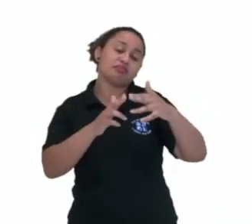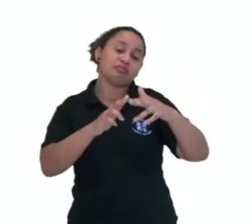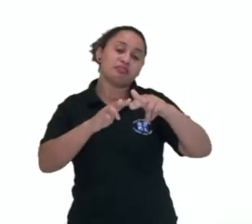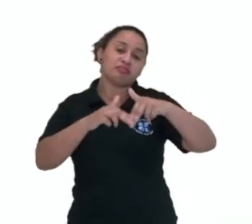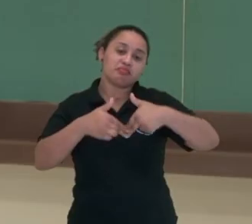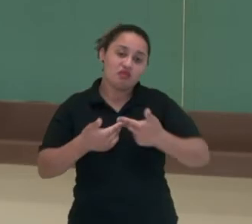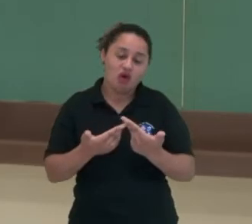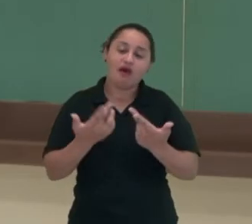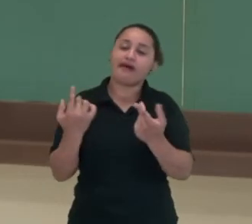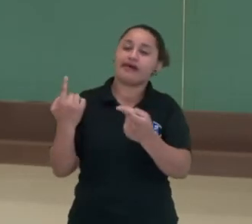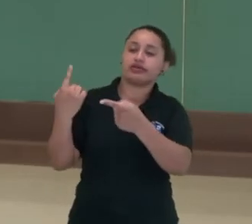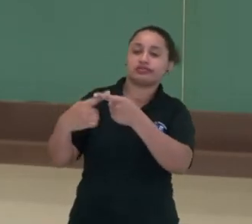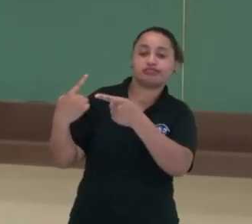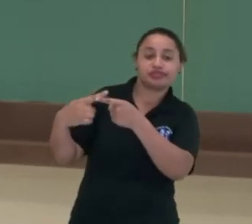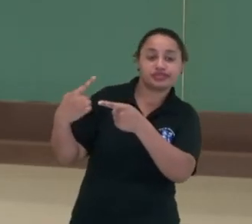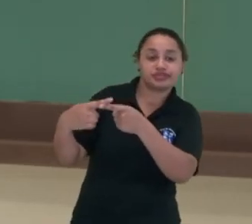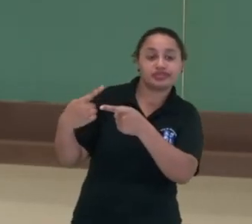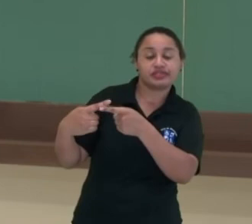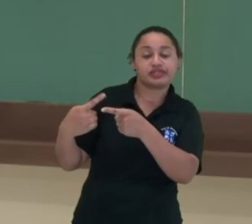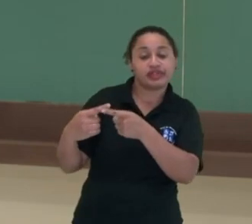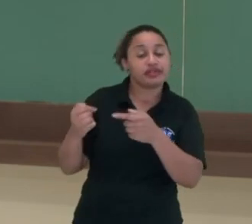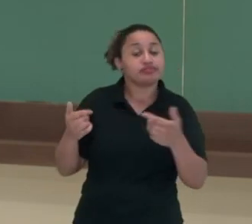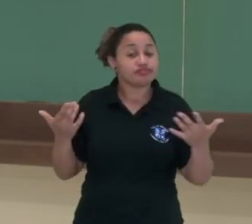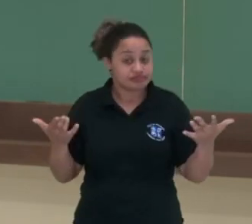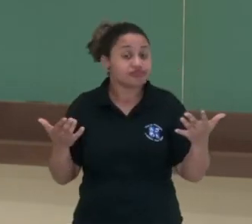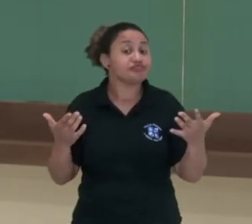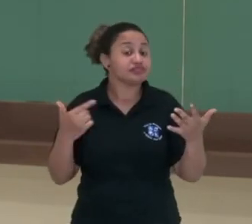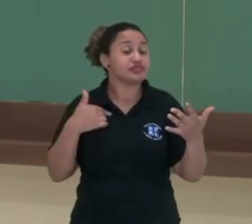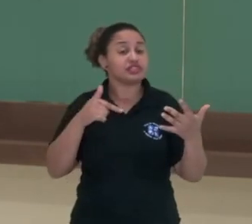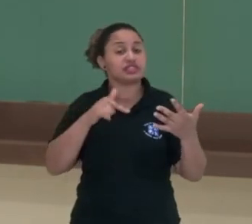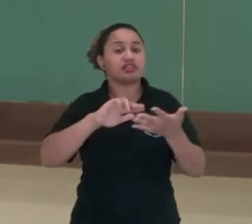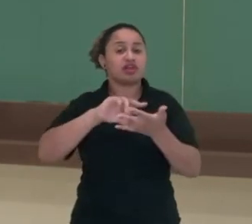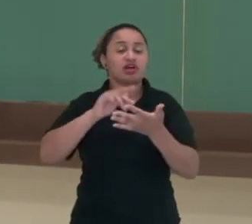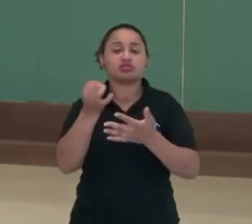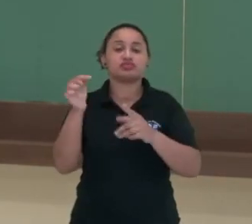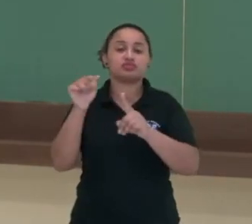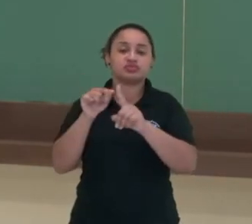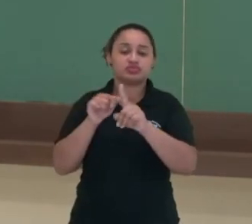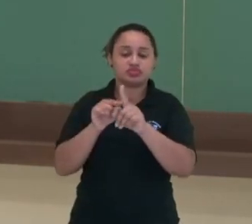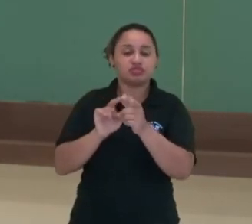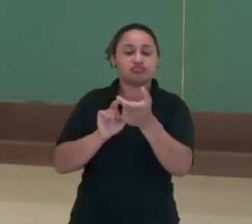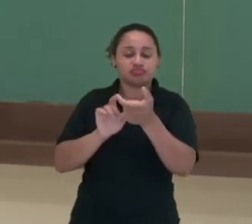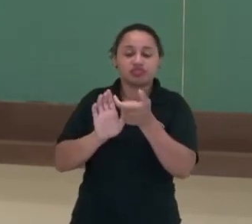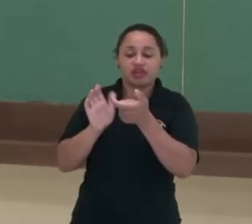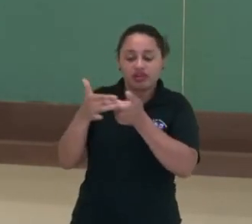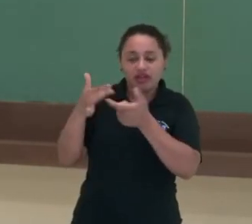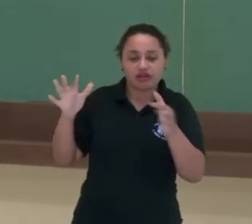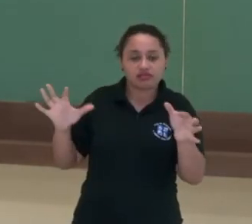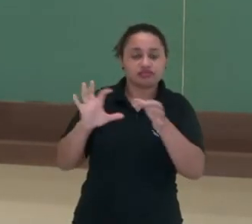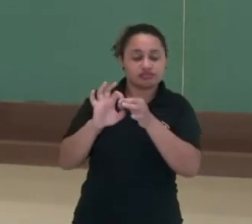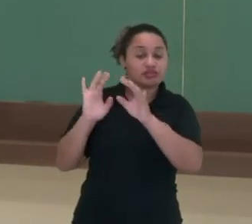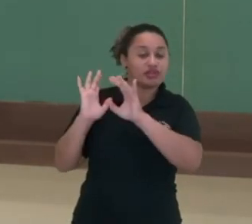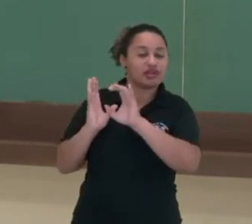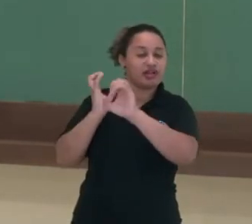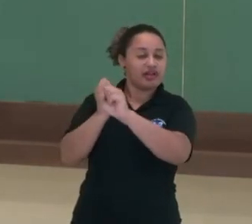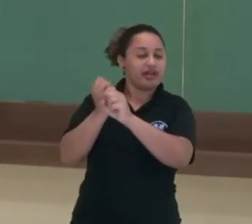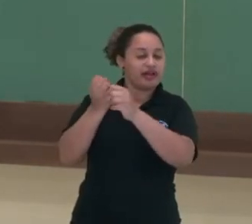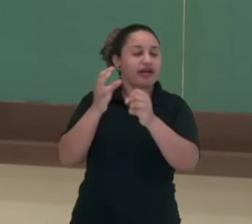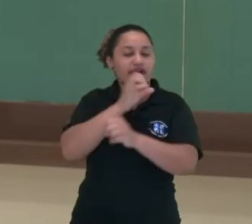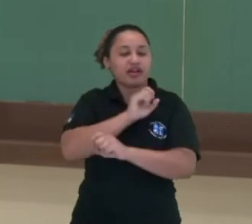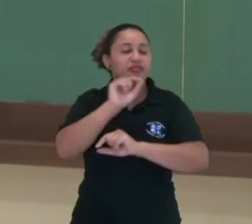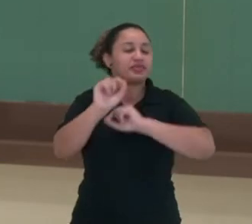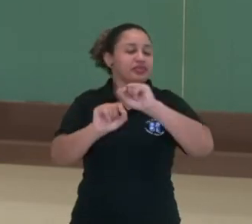dão ideia de explicação, pois, porque, que, etc. Então, fizemos aí uma breve retomada das